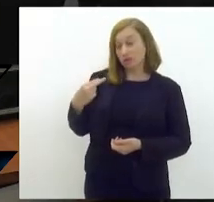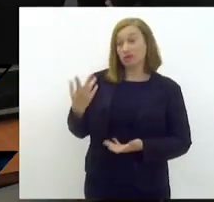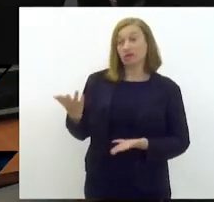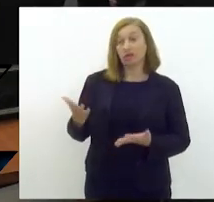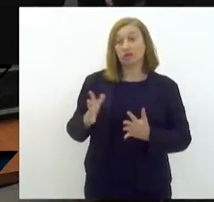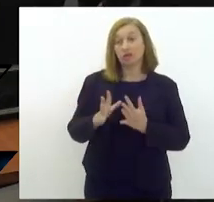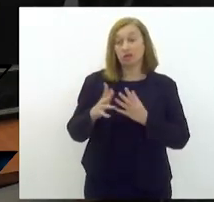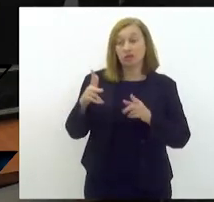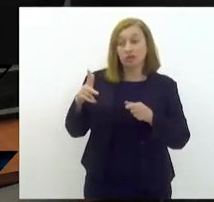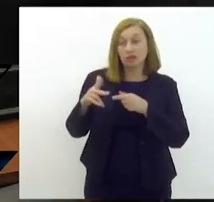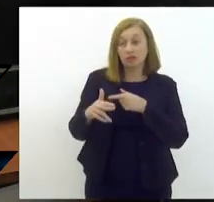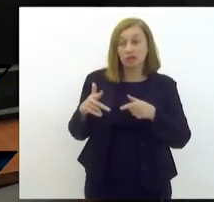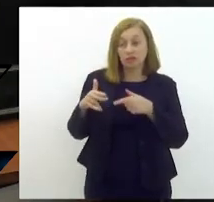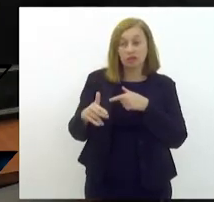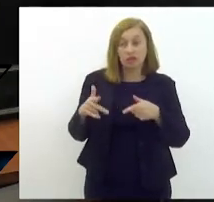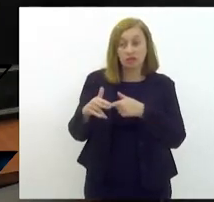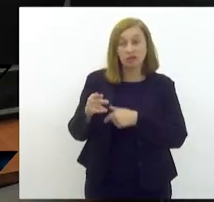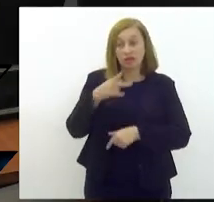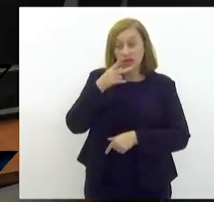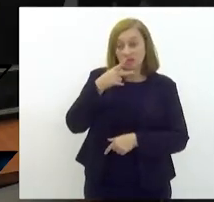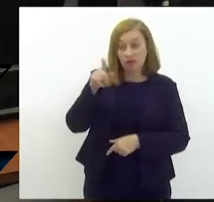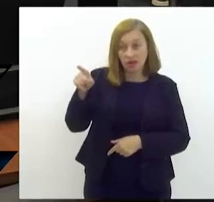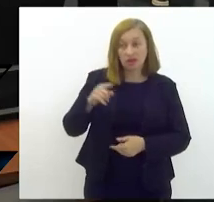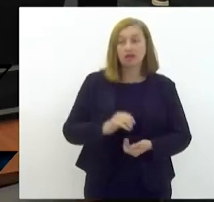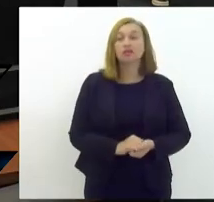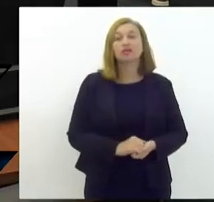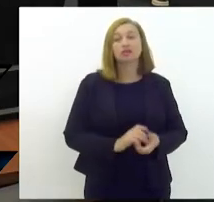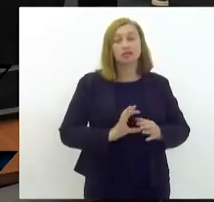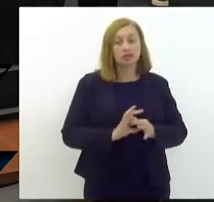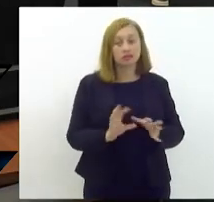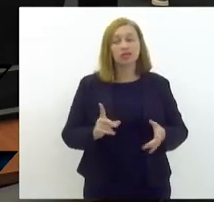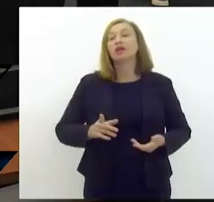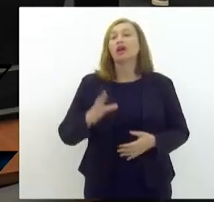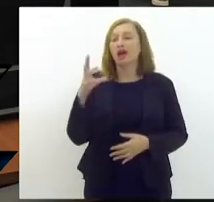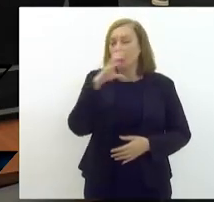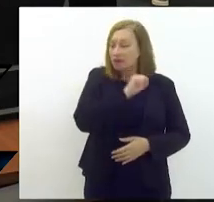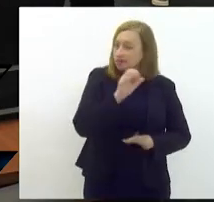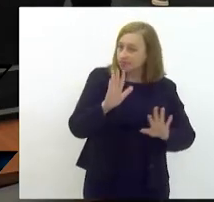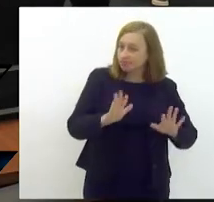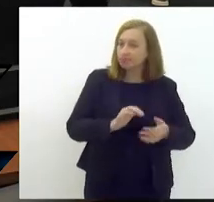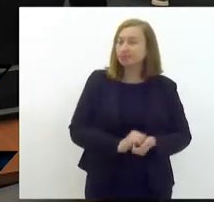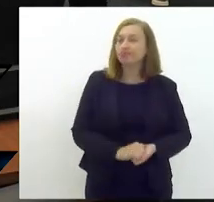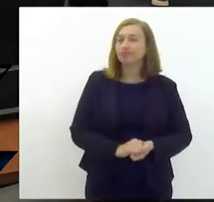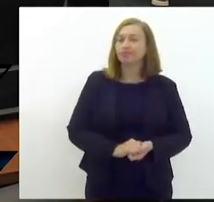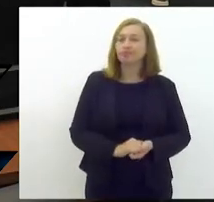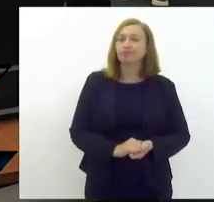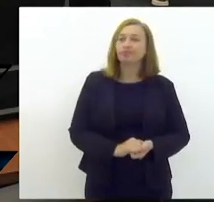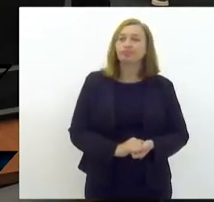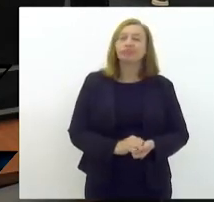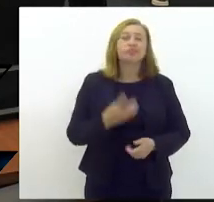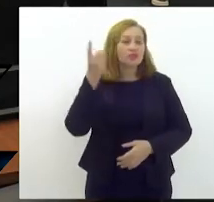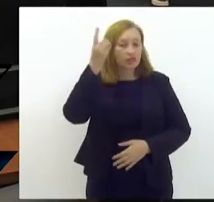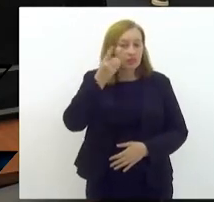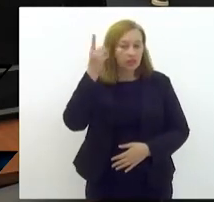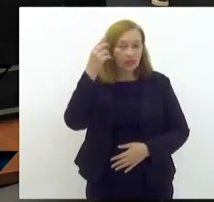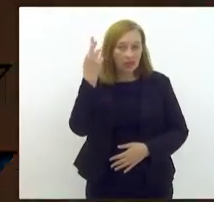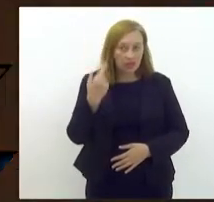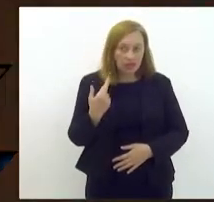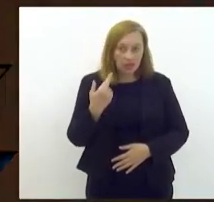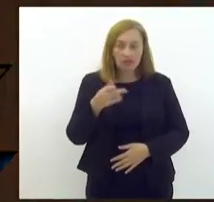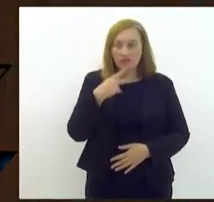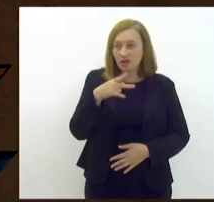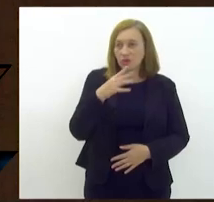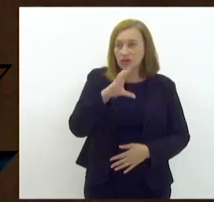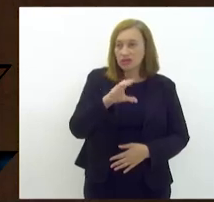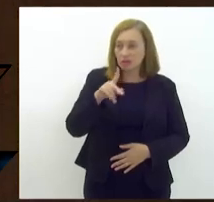ele sempre paciente ele não era muito repetindo é sobre a deputada Renata Souza falou